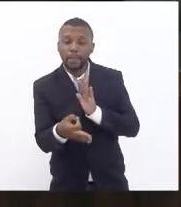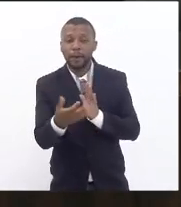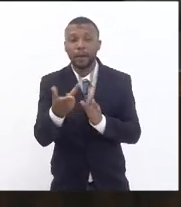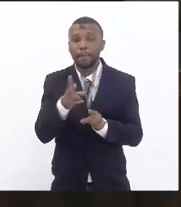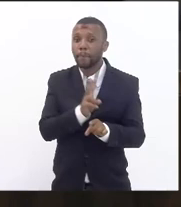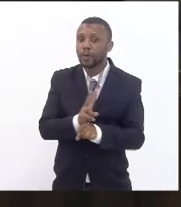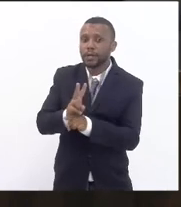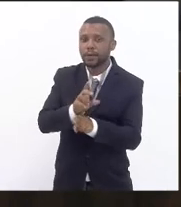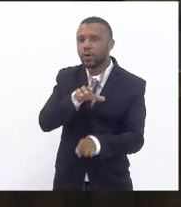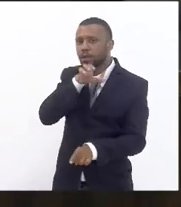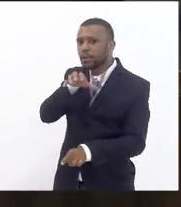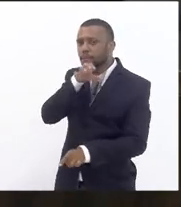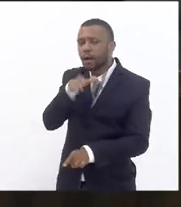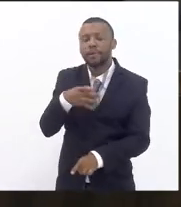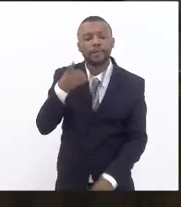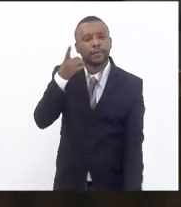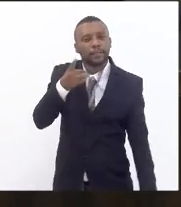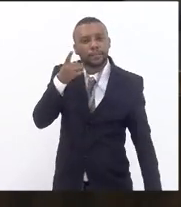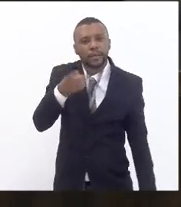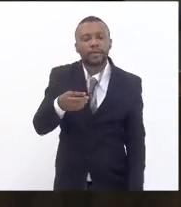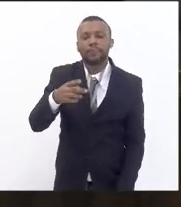Ricardo.